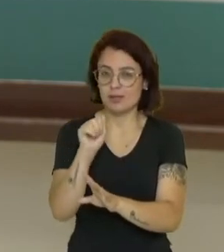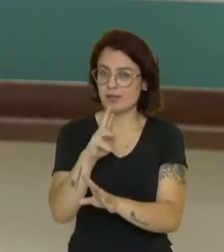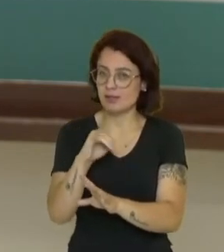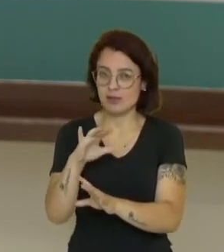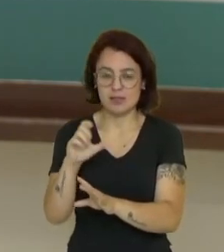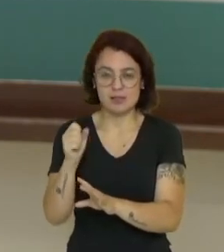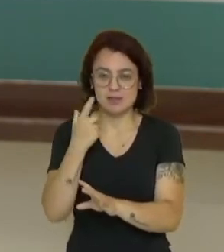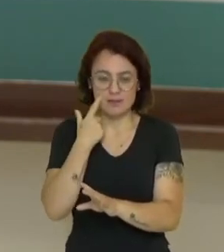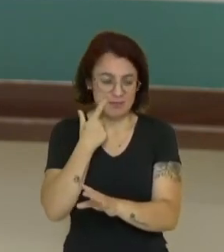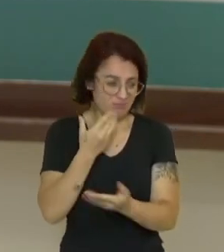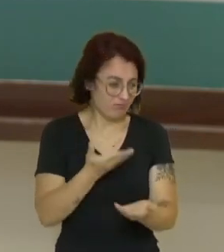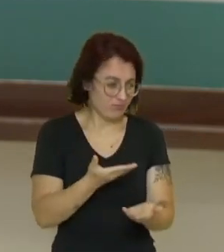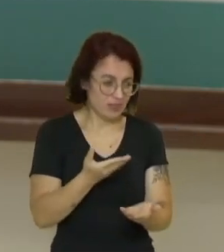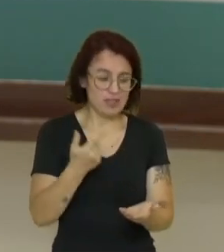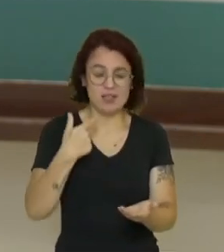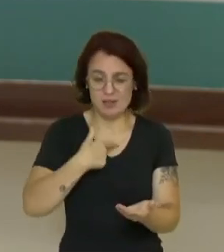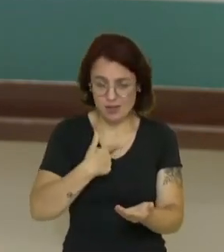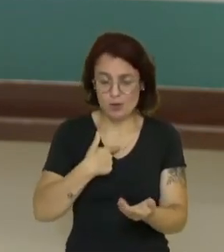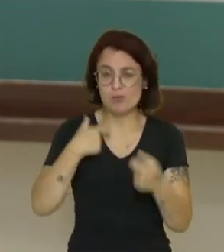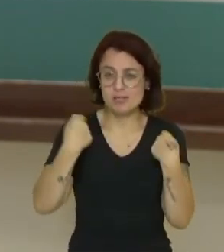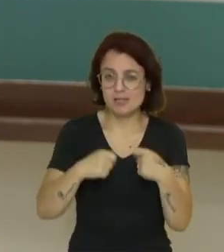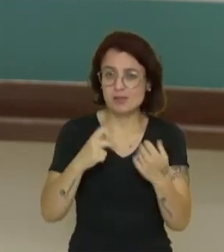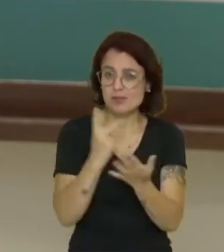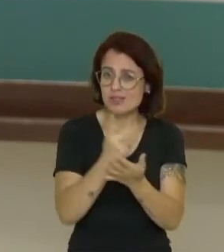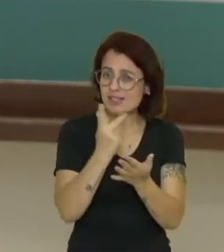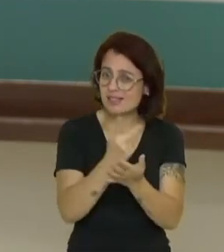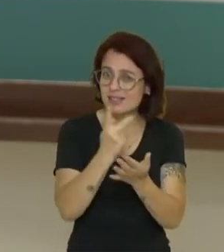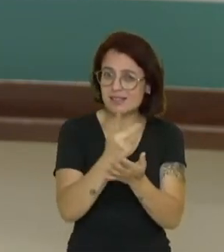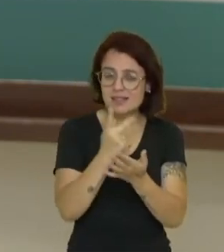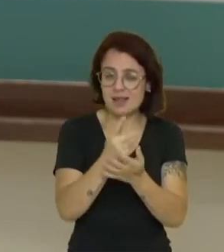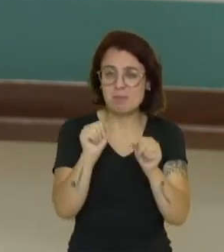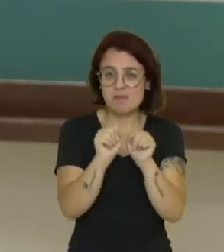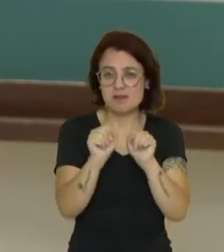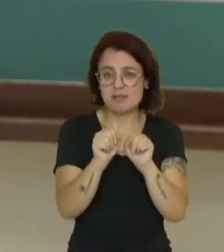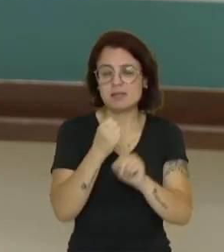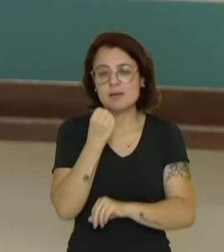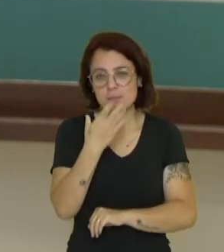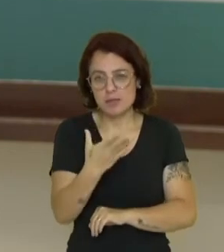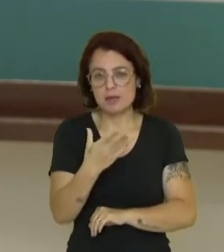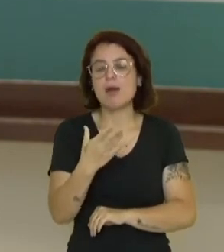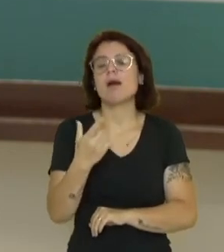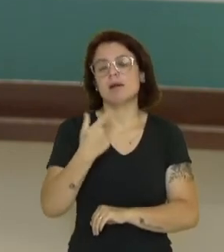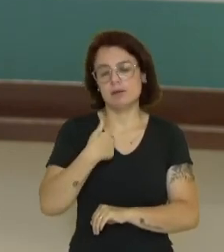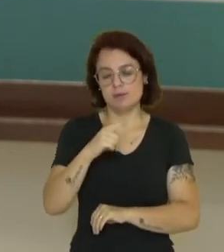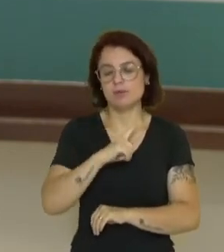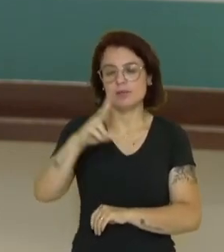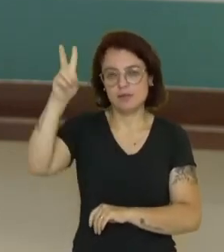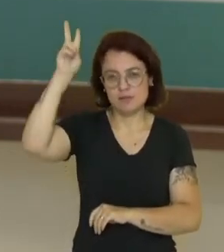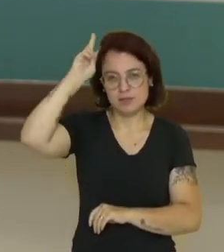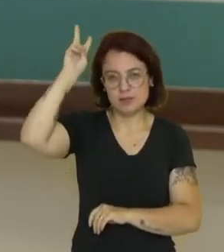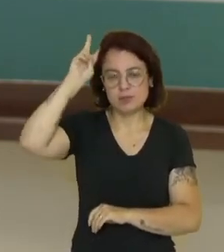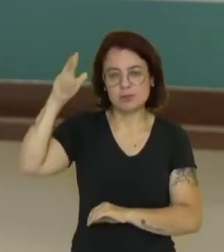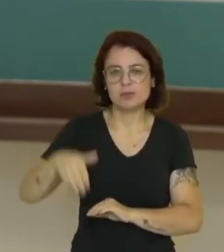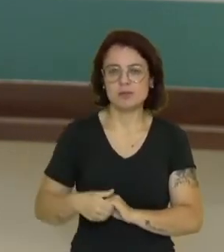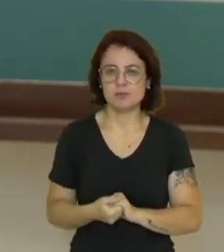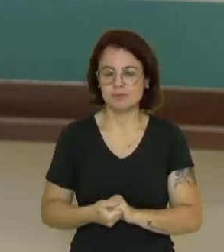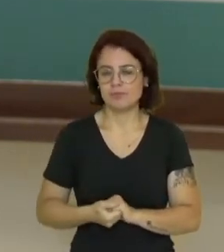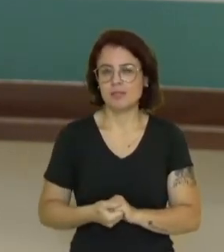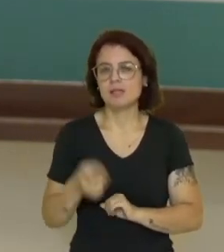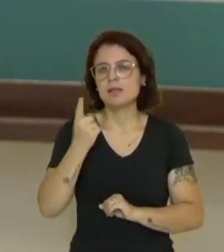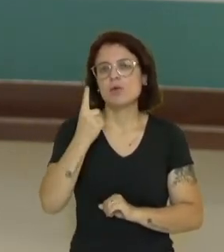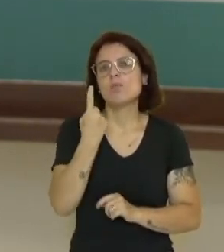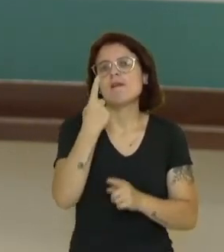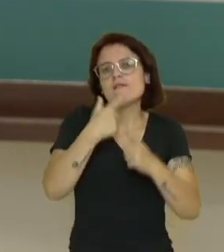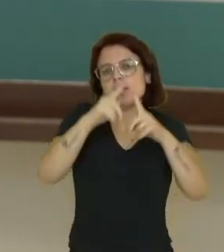nada. Eu só sou virtuosa se eu ajo sempre de maneira virtuosa. É uma disposição